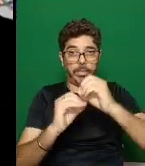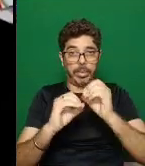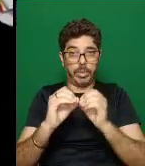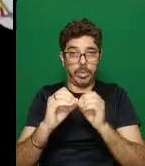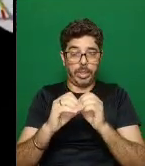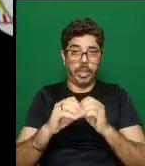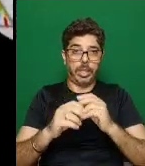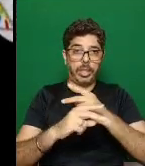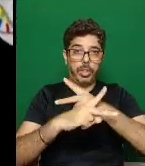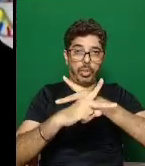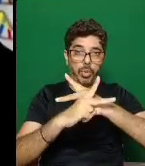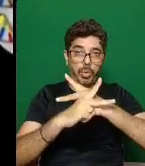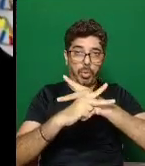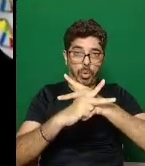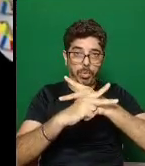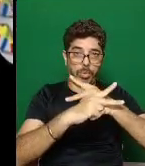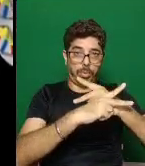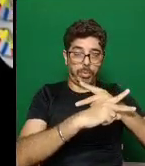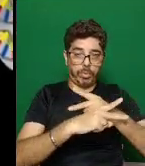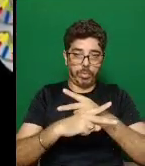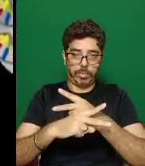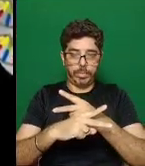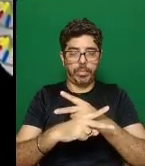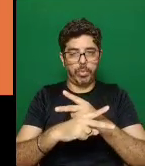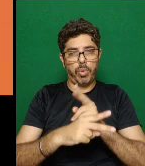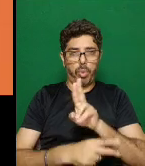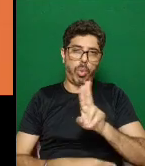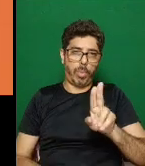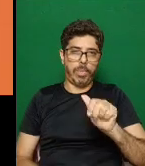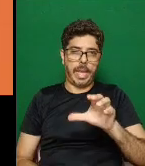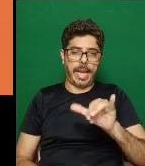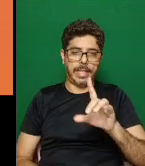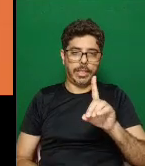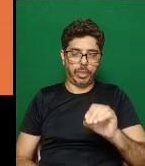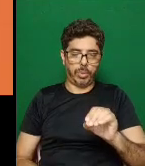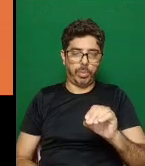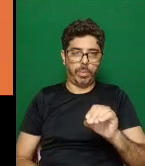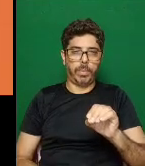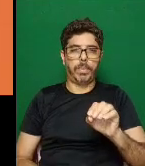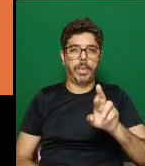o DNA, o ácido desoxirribonucleico.